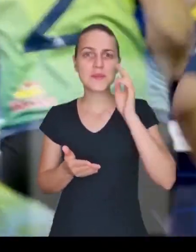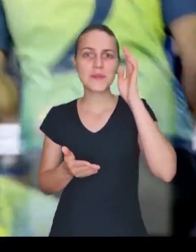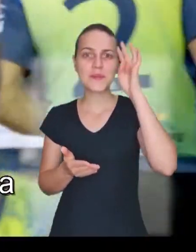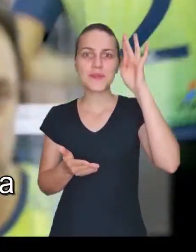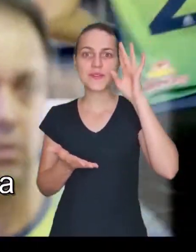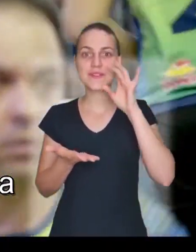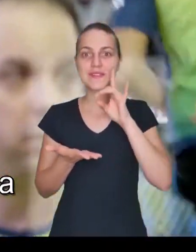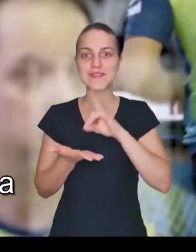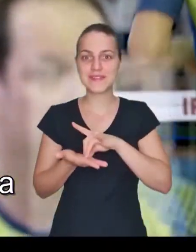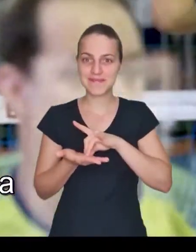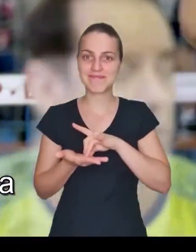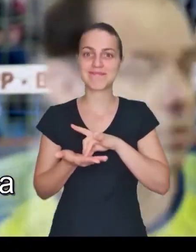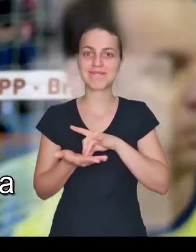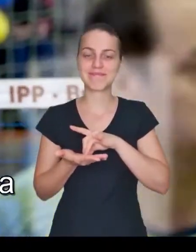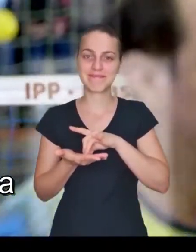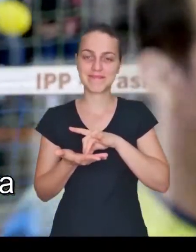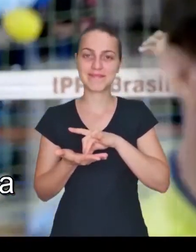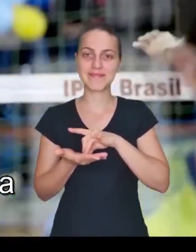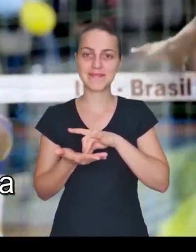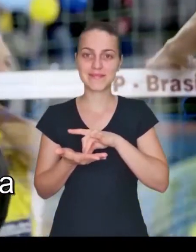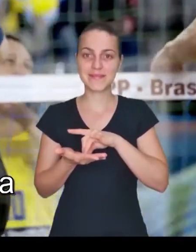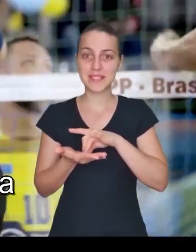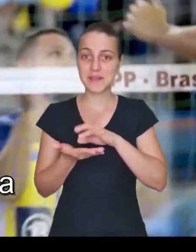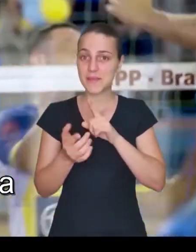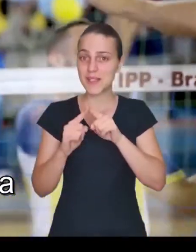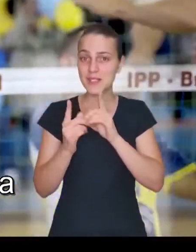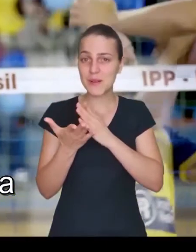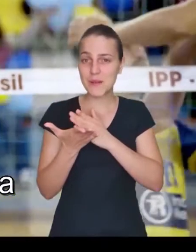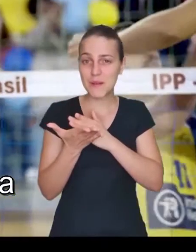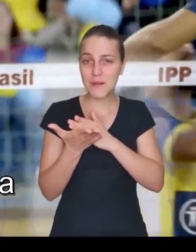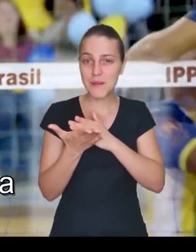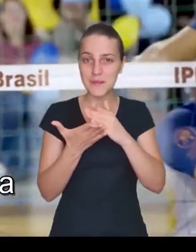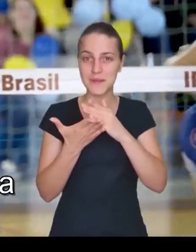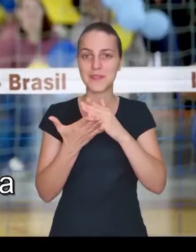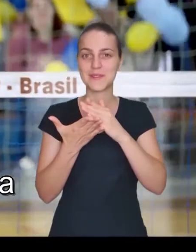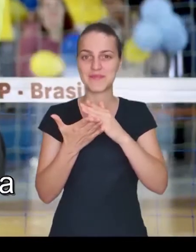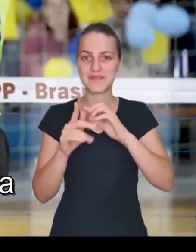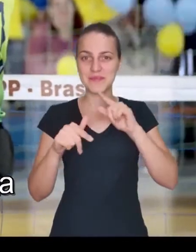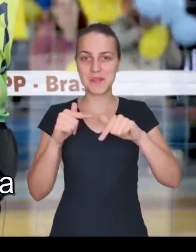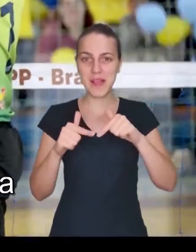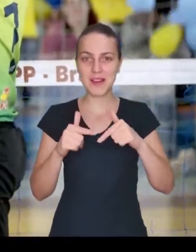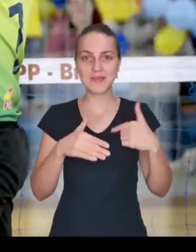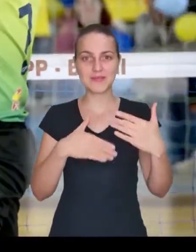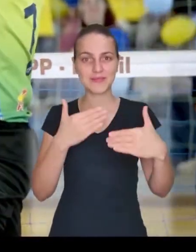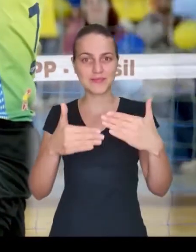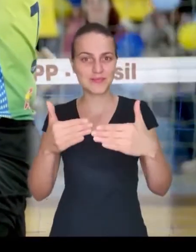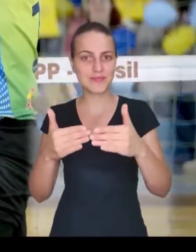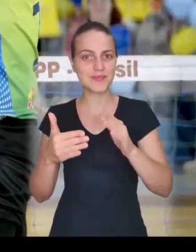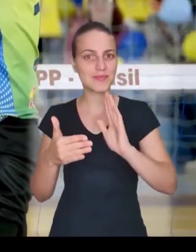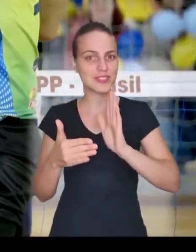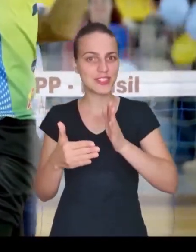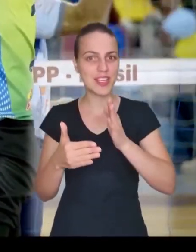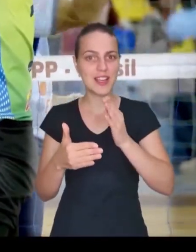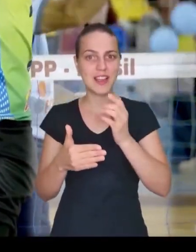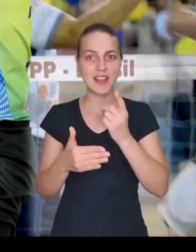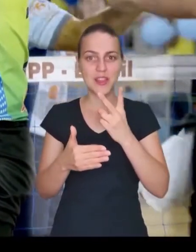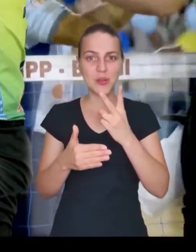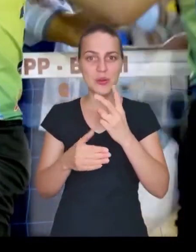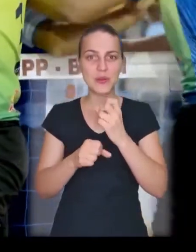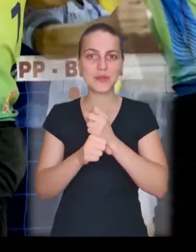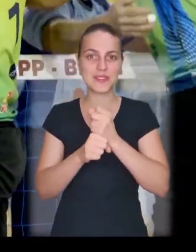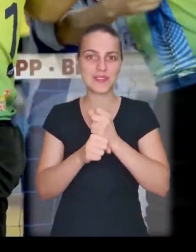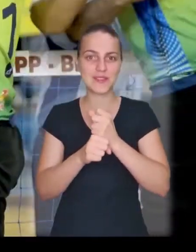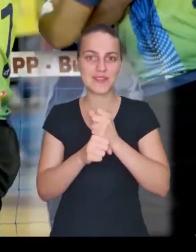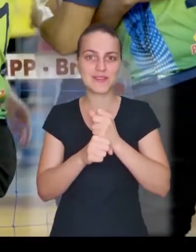tal. E mal sabia eu que era, né, uma gotinha, né, um iniciozinho aqui, né, de uma carreira aí que já tem 12 anos já